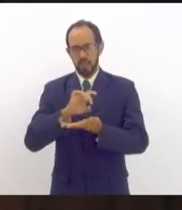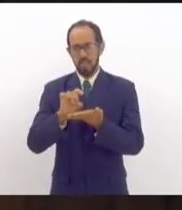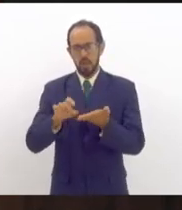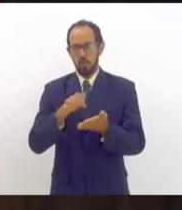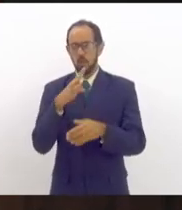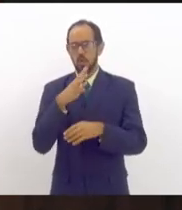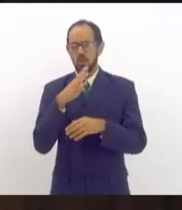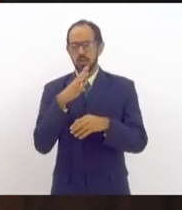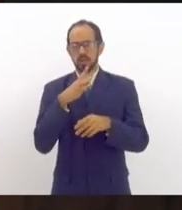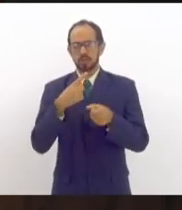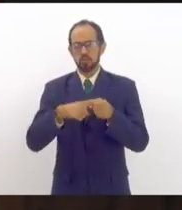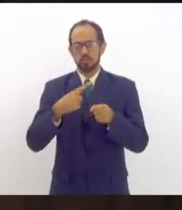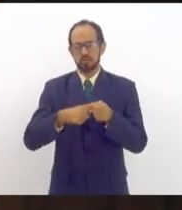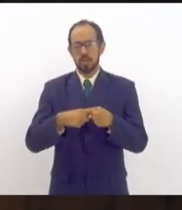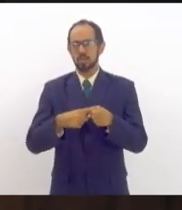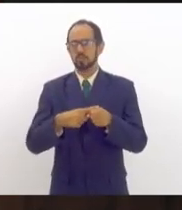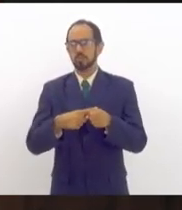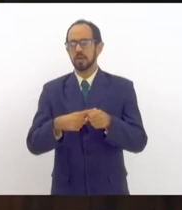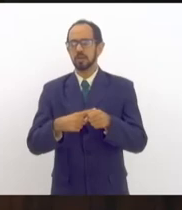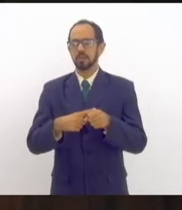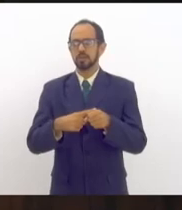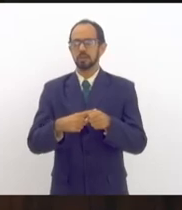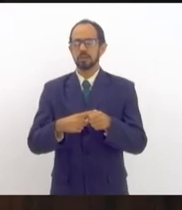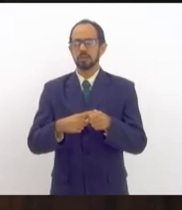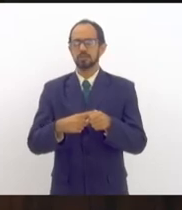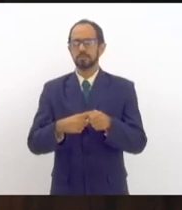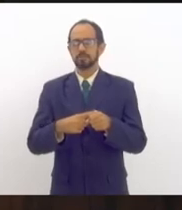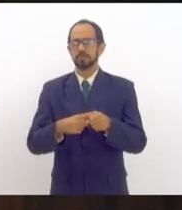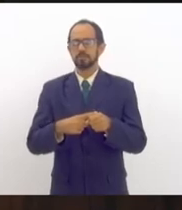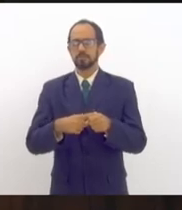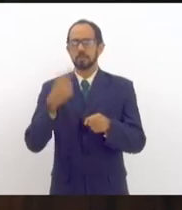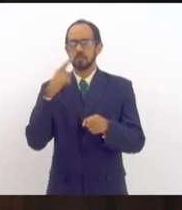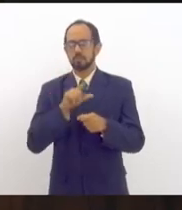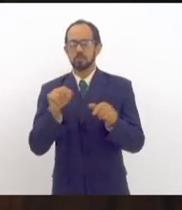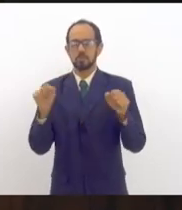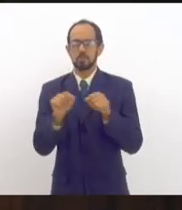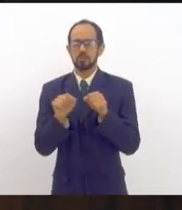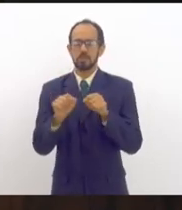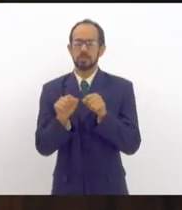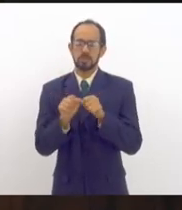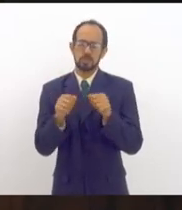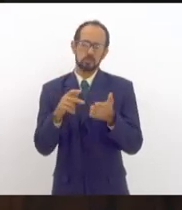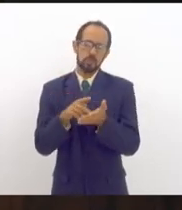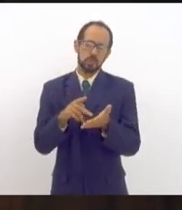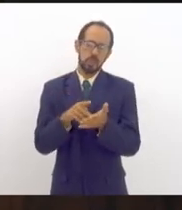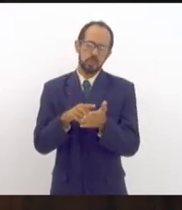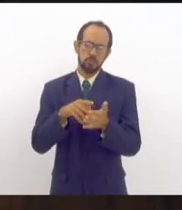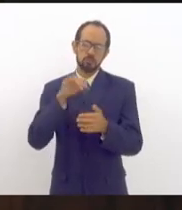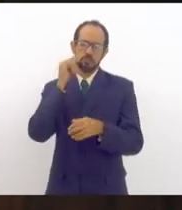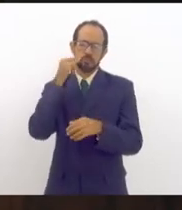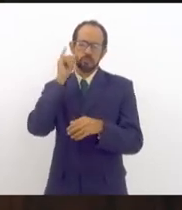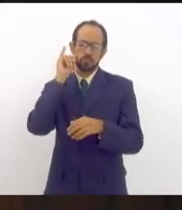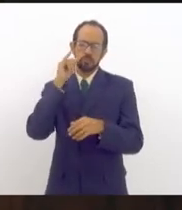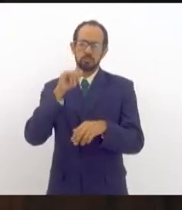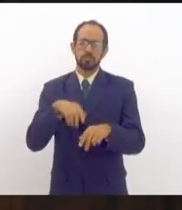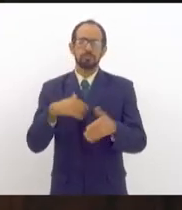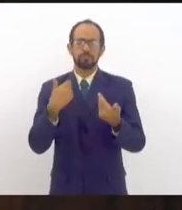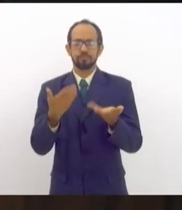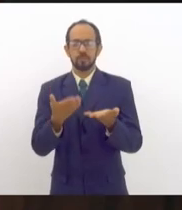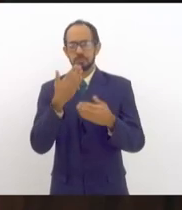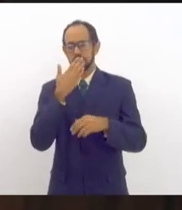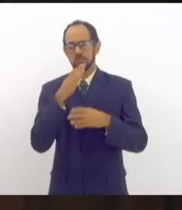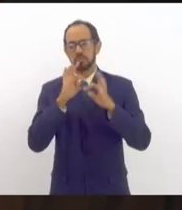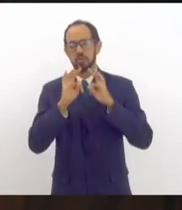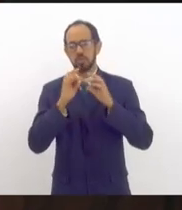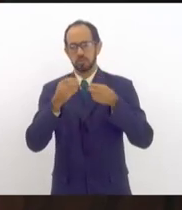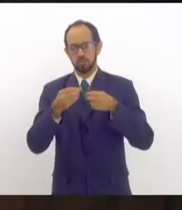Residencial para que ela seja realmente de prevenção e apontamento E aí Eu pediria a todos que